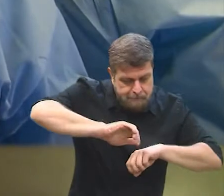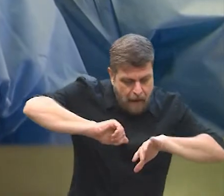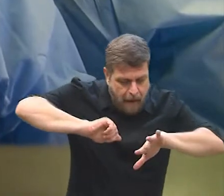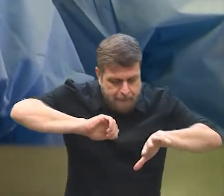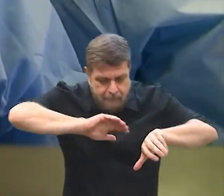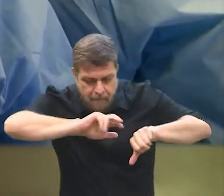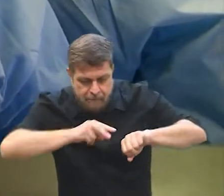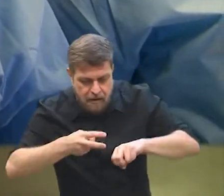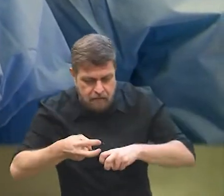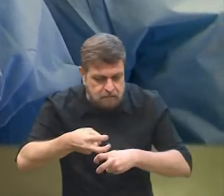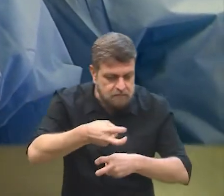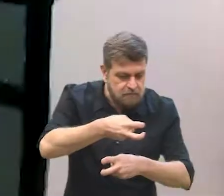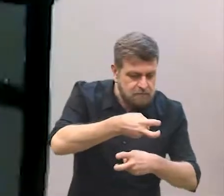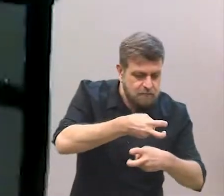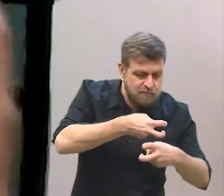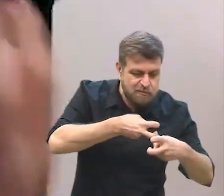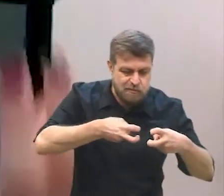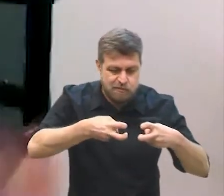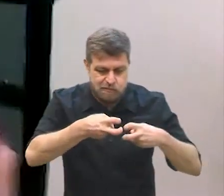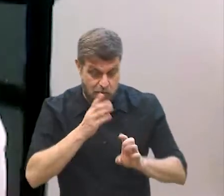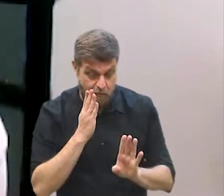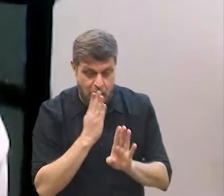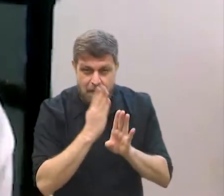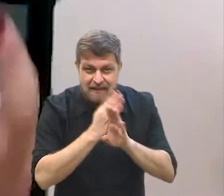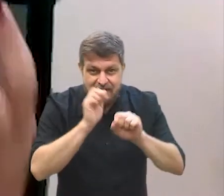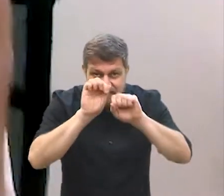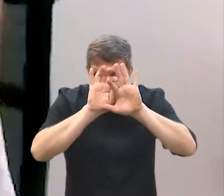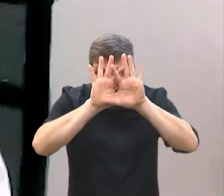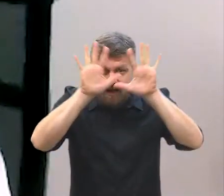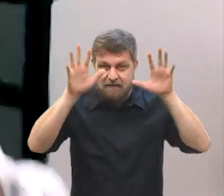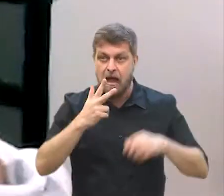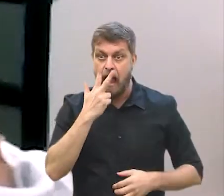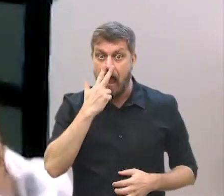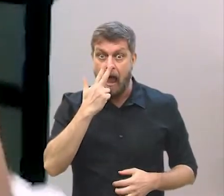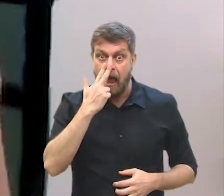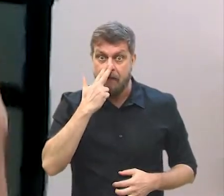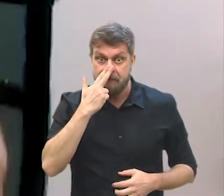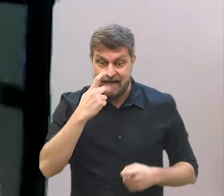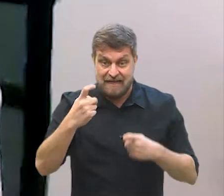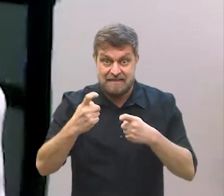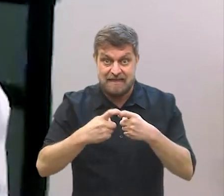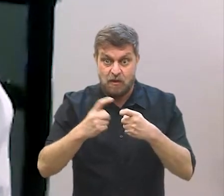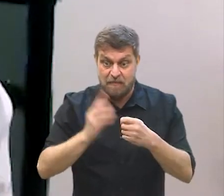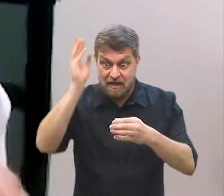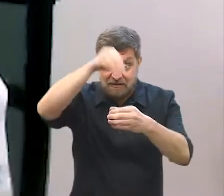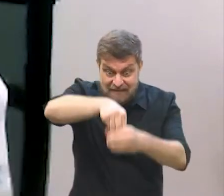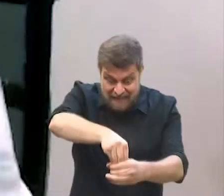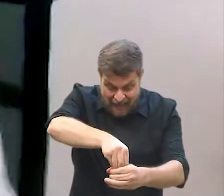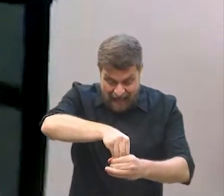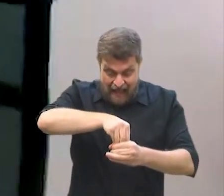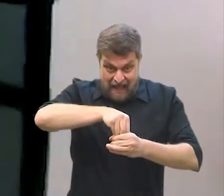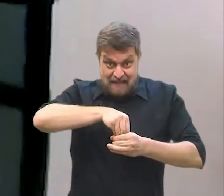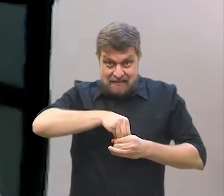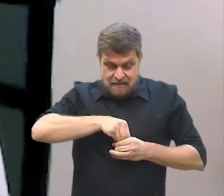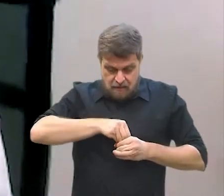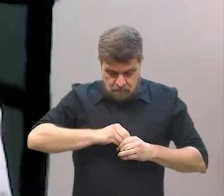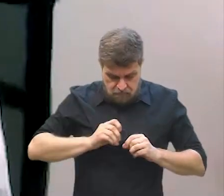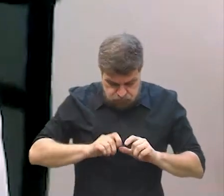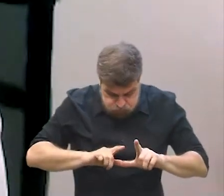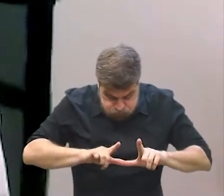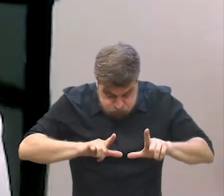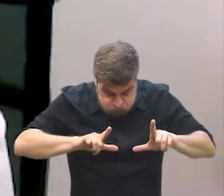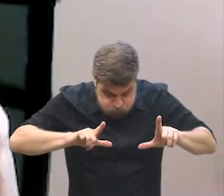atrás, e definir com clareza, é como se ele entrasse tridimensionalmente dentro da barriga do paciente e enxergasse